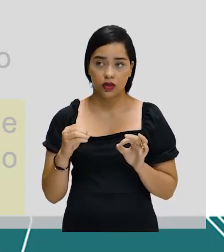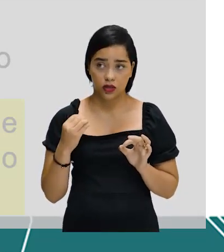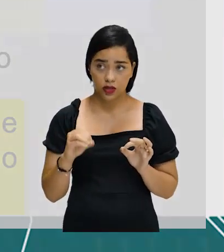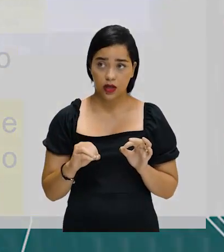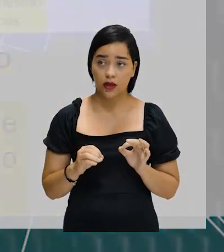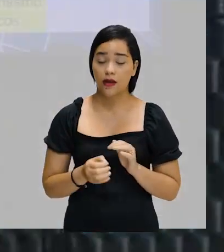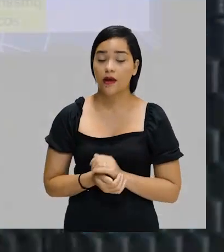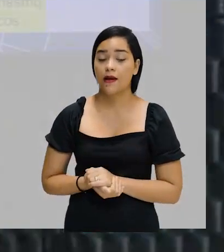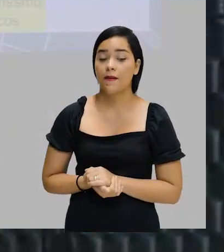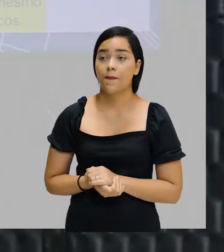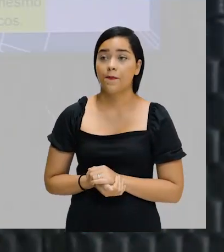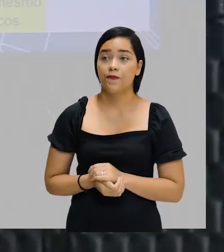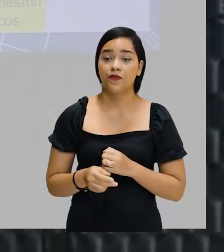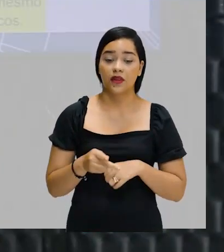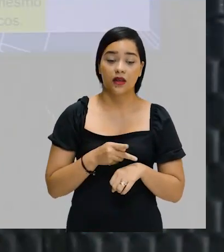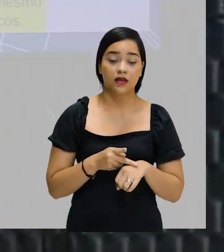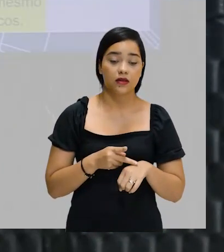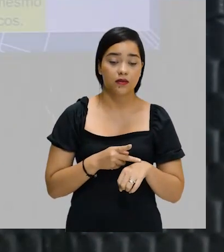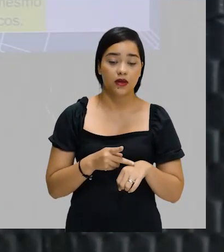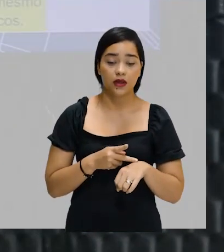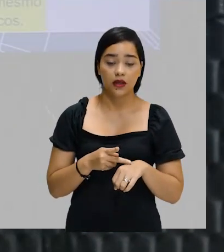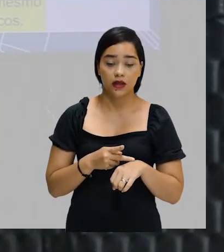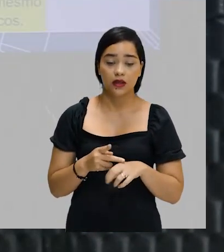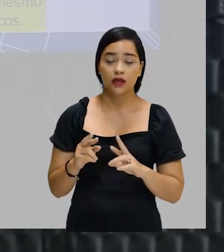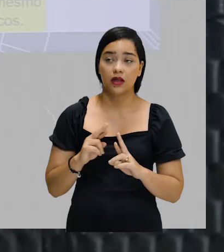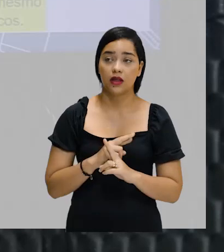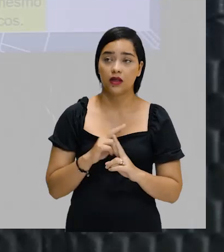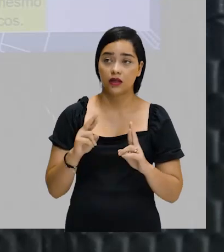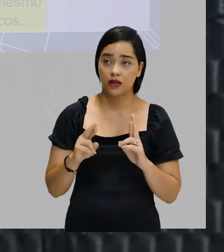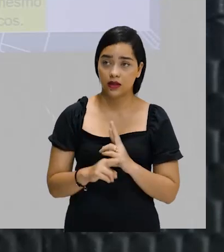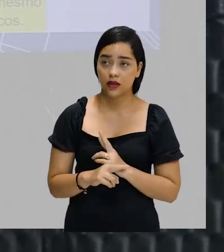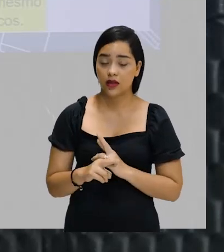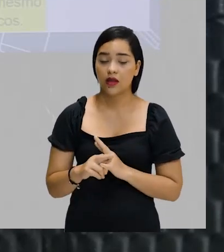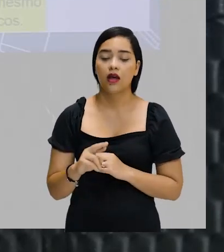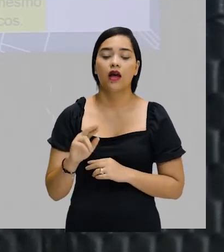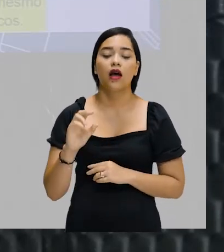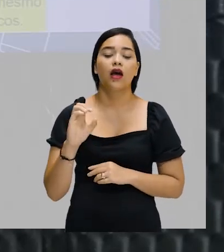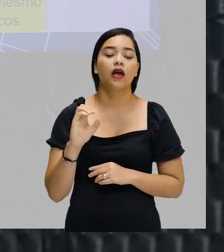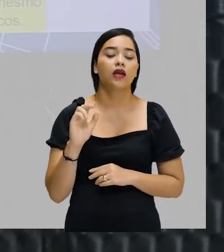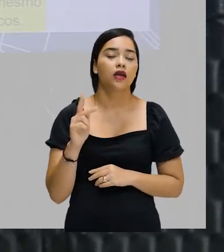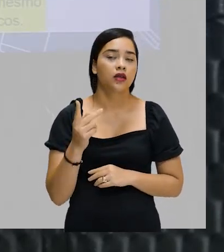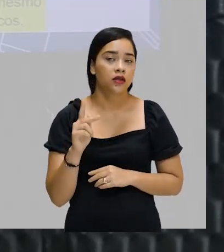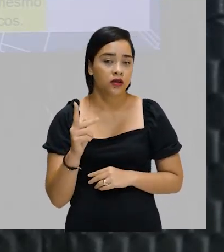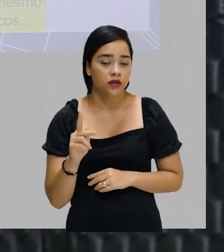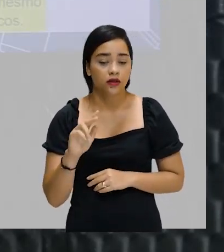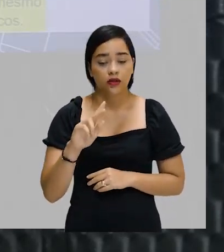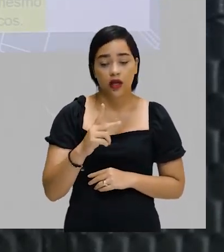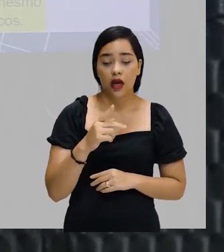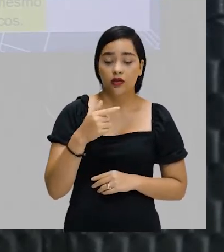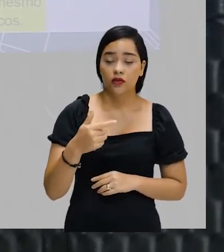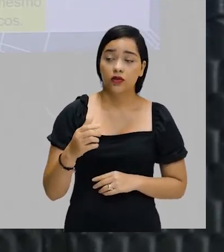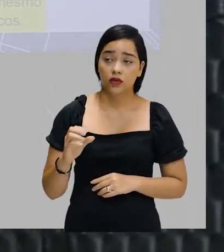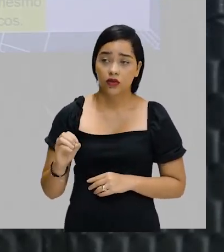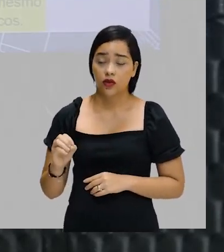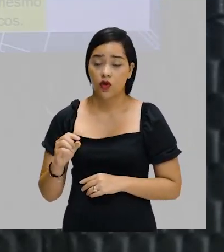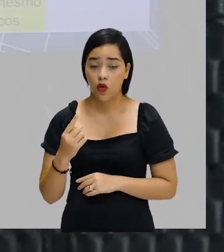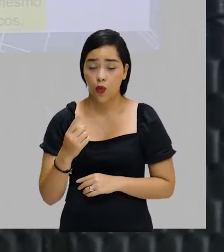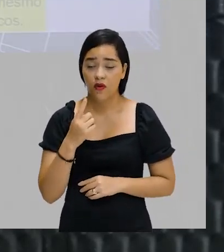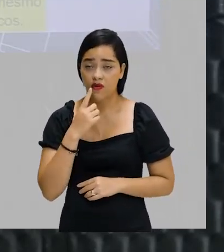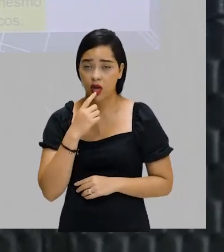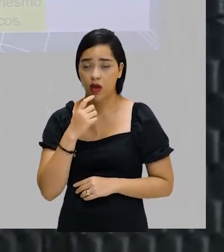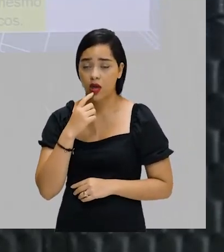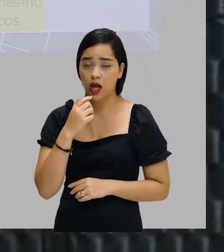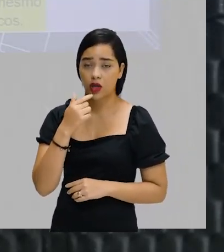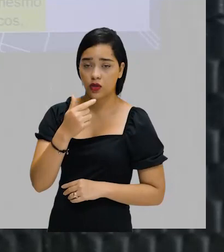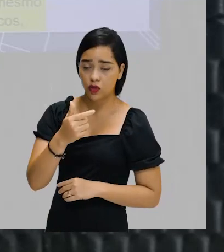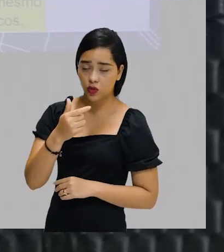né? E as bolinhas pretas correspondem aos átomos de hidrogênio. H2O, uma bolinha vermelha